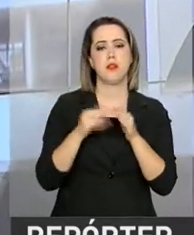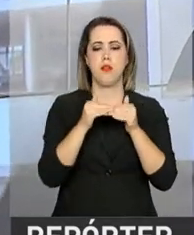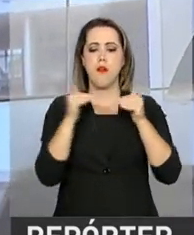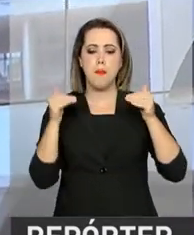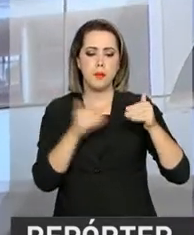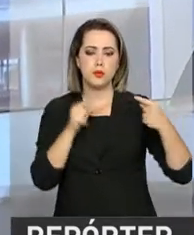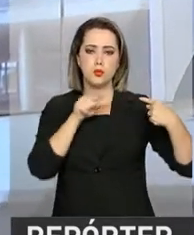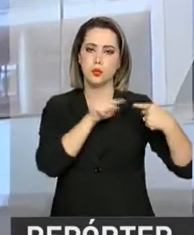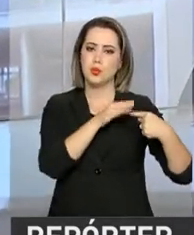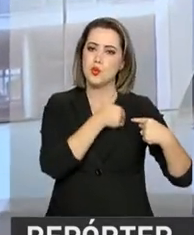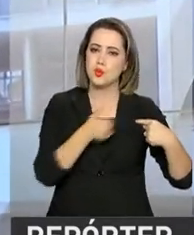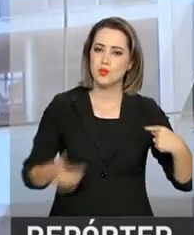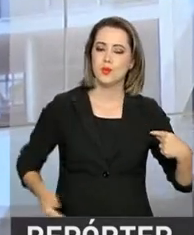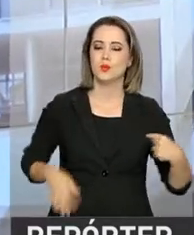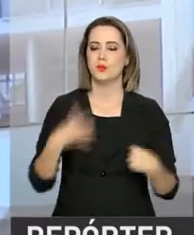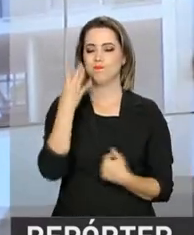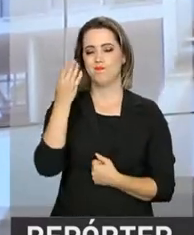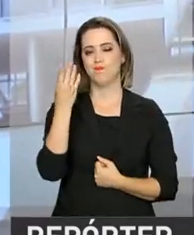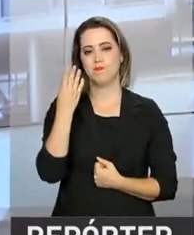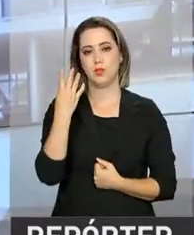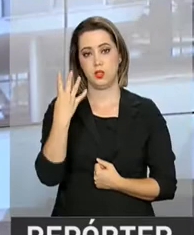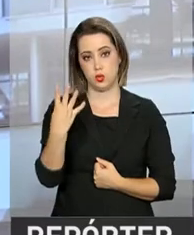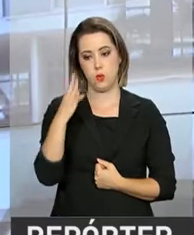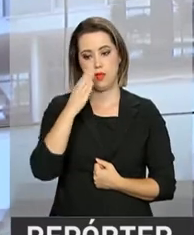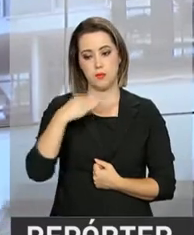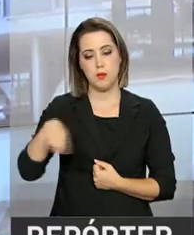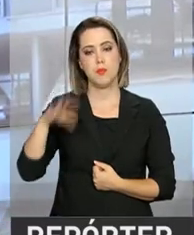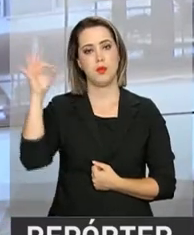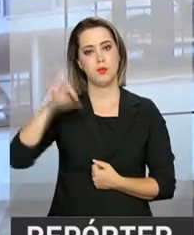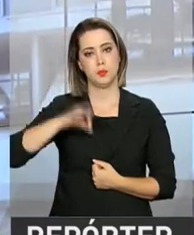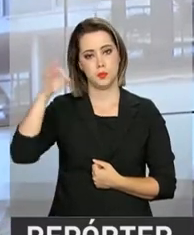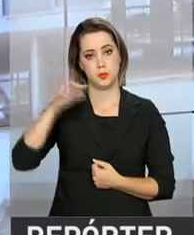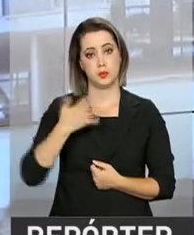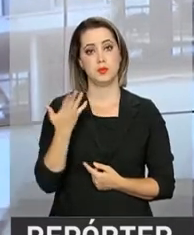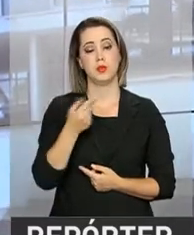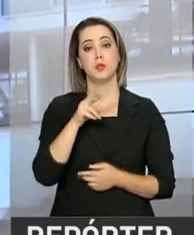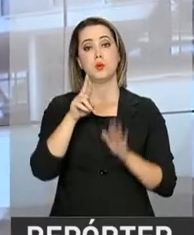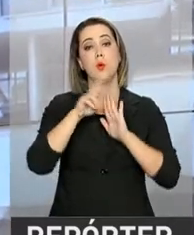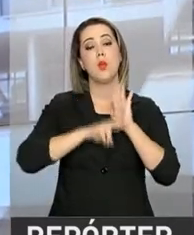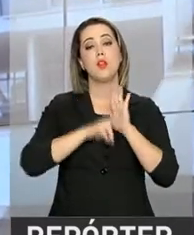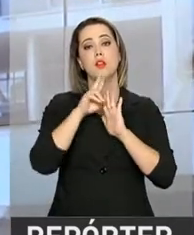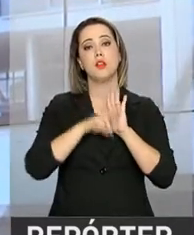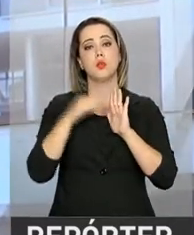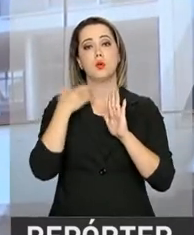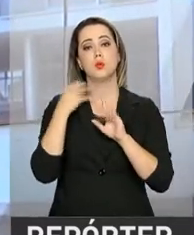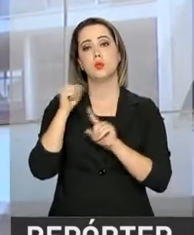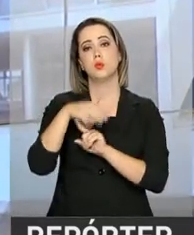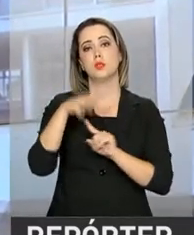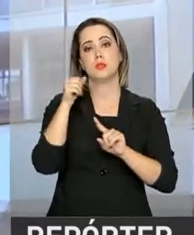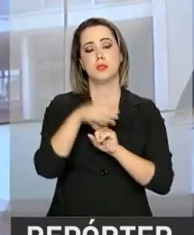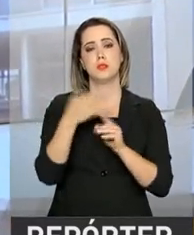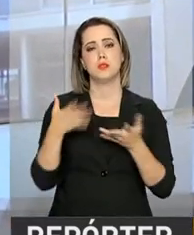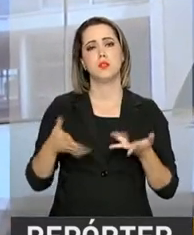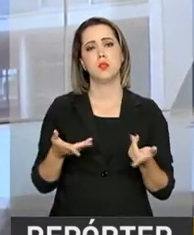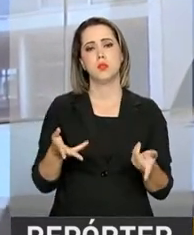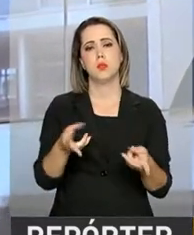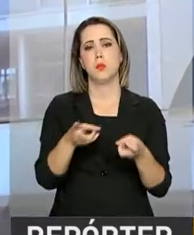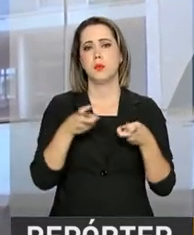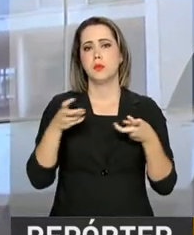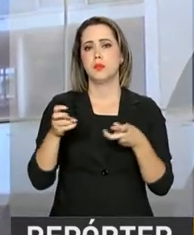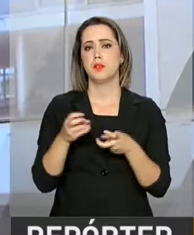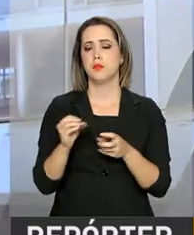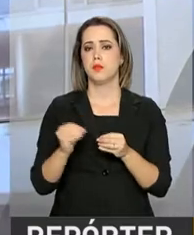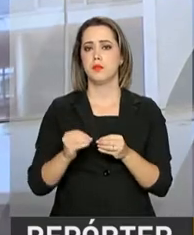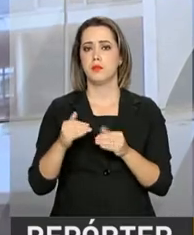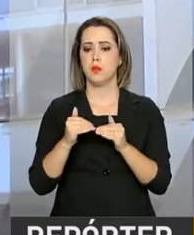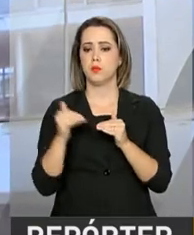do centro da meta do governo que é de 4 6 por cento o relatório divulgado pelo banco central estima ainda um crescimento de 6 por